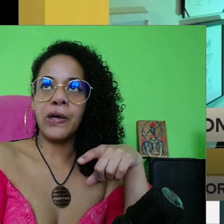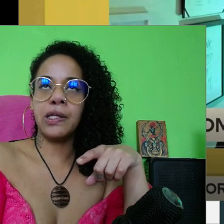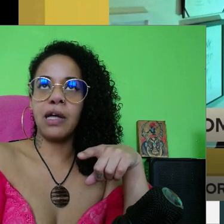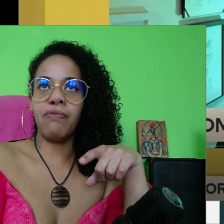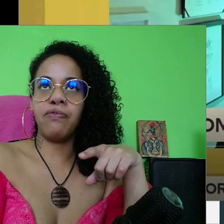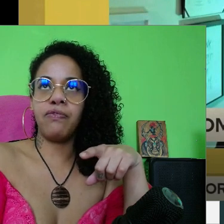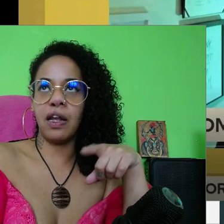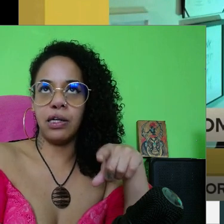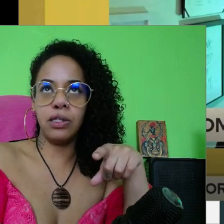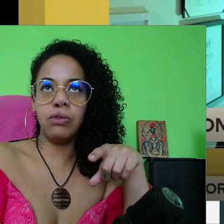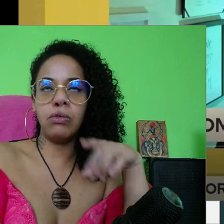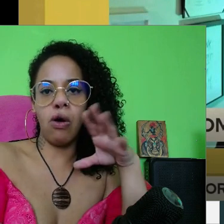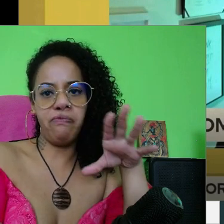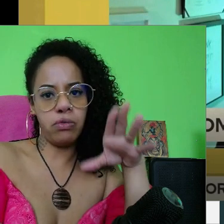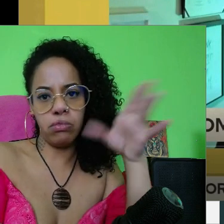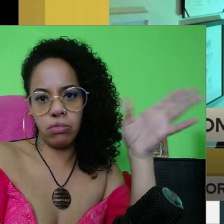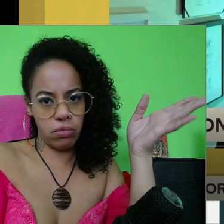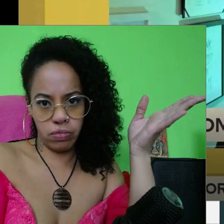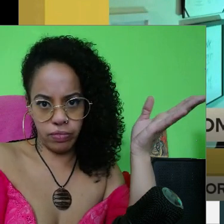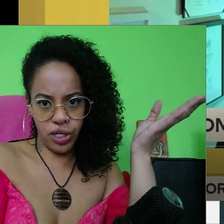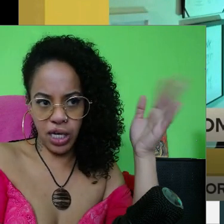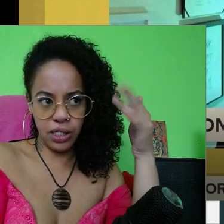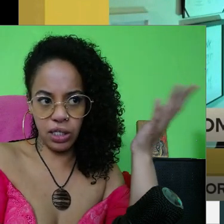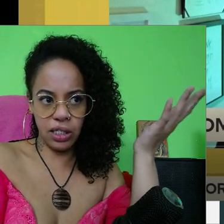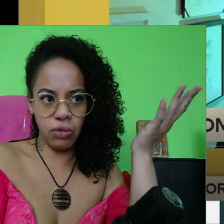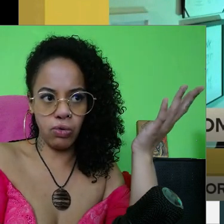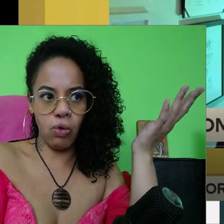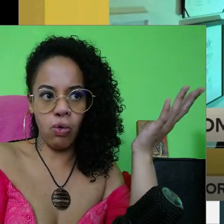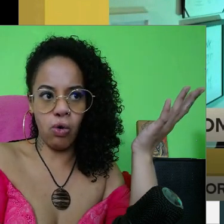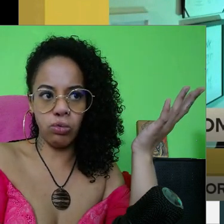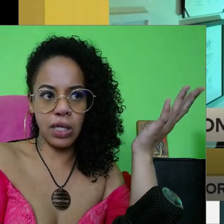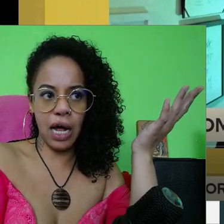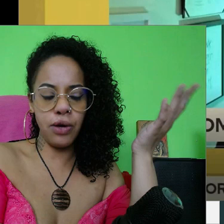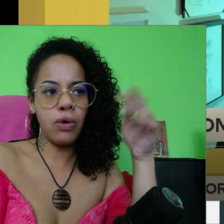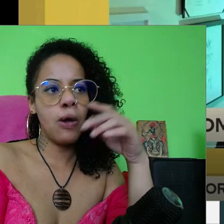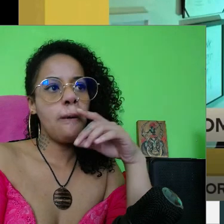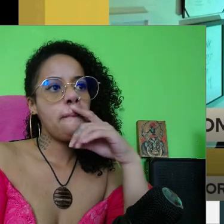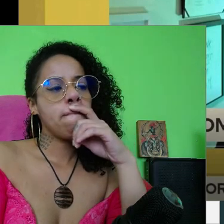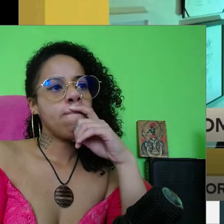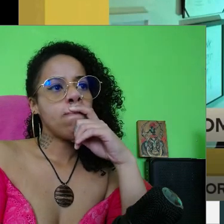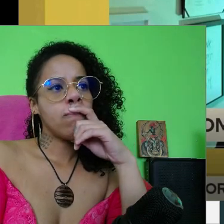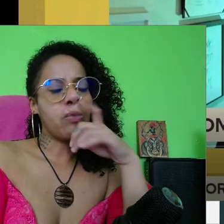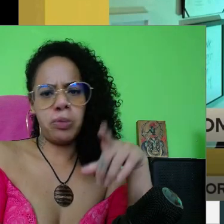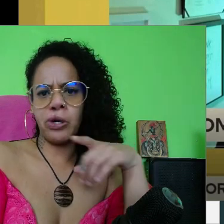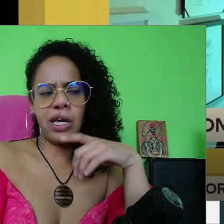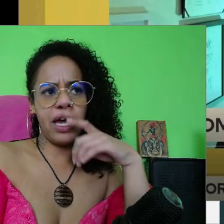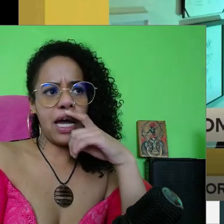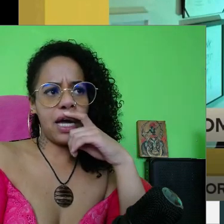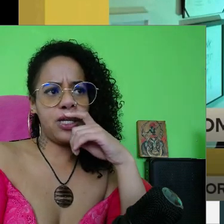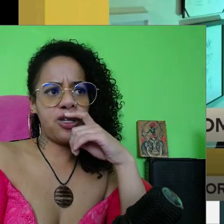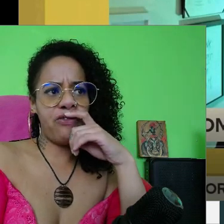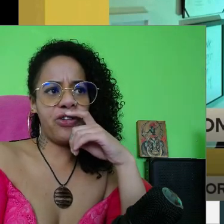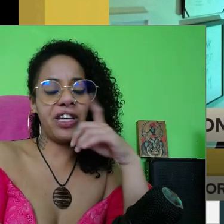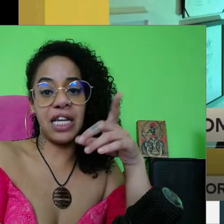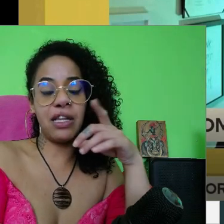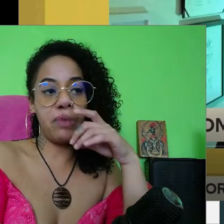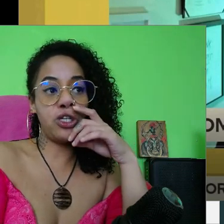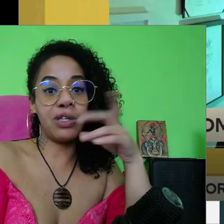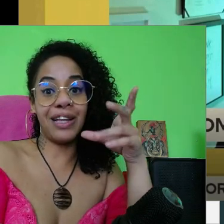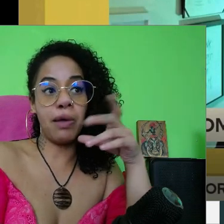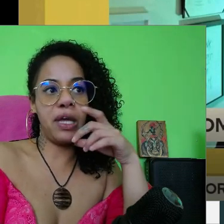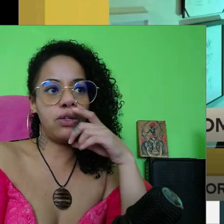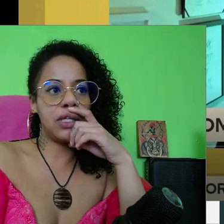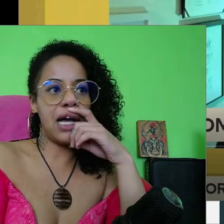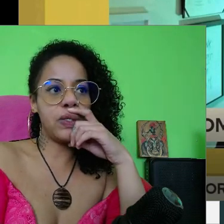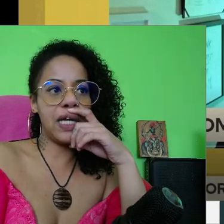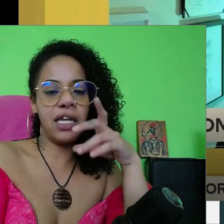que tá falando Óbvio Ninguém está dizendo o contrário muito porque a crítica foi exatamente